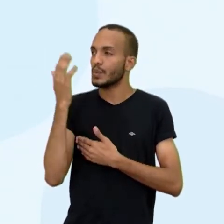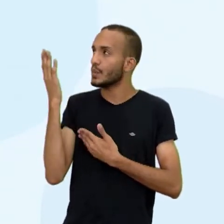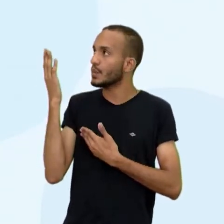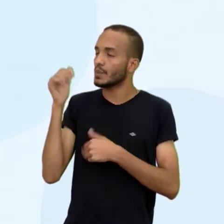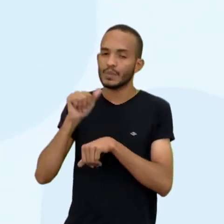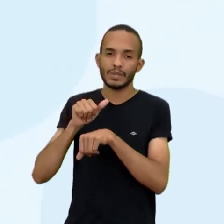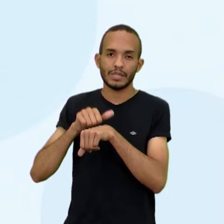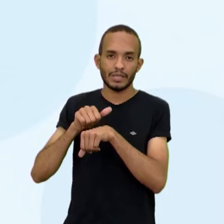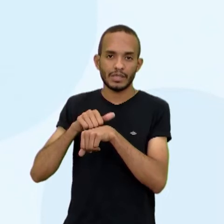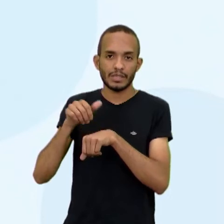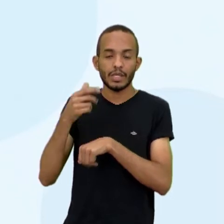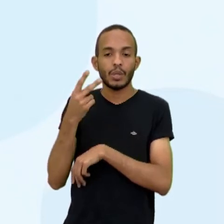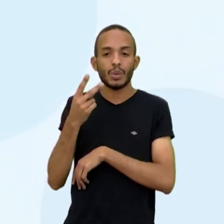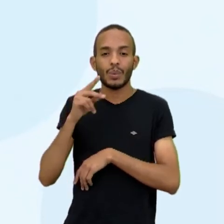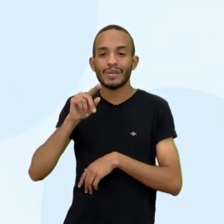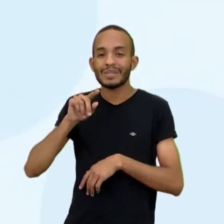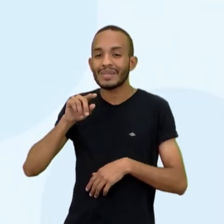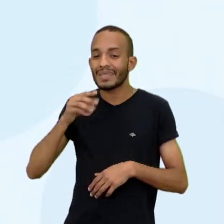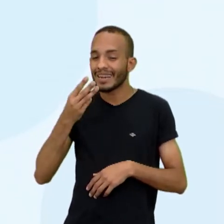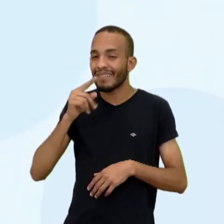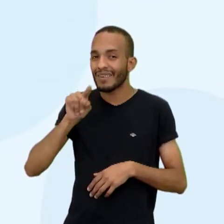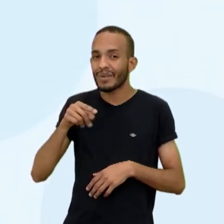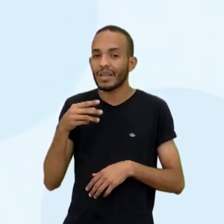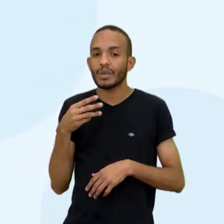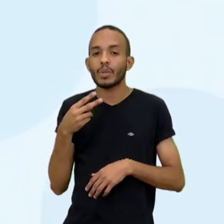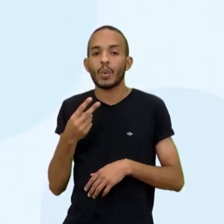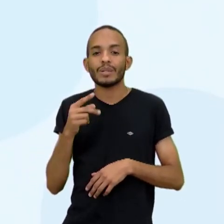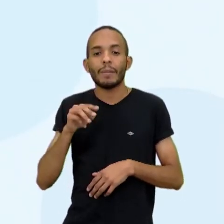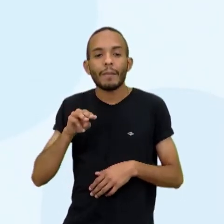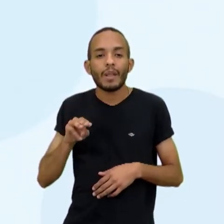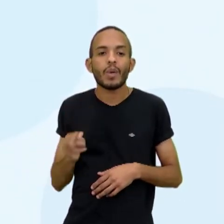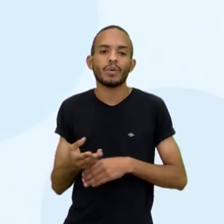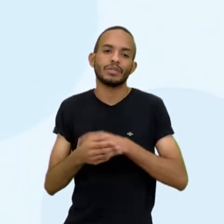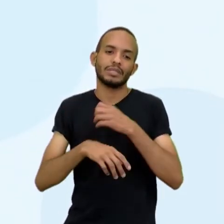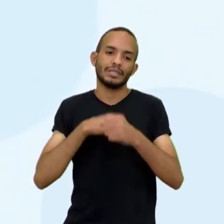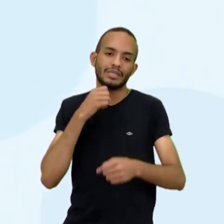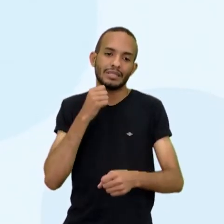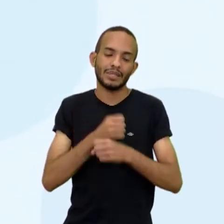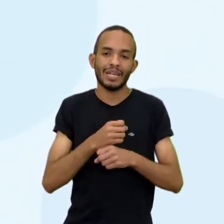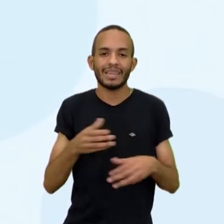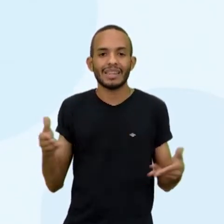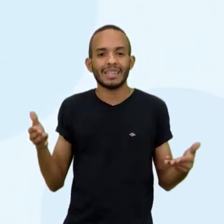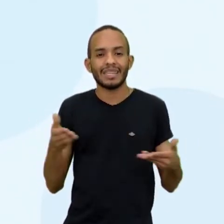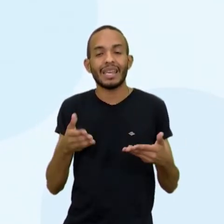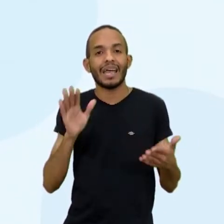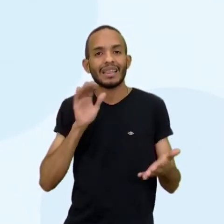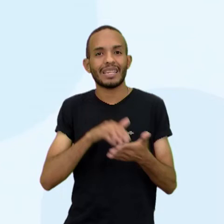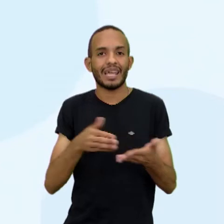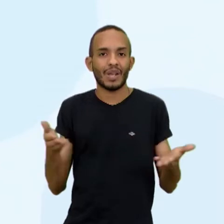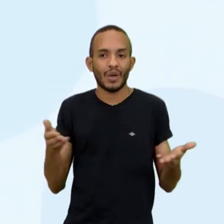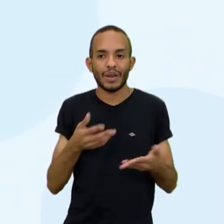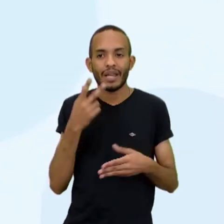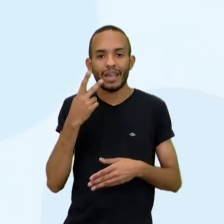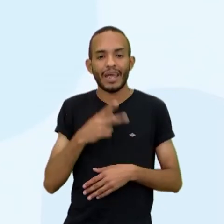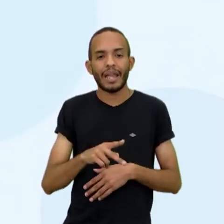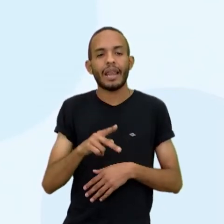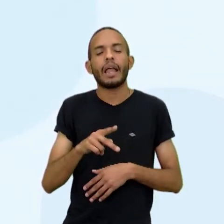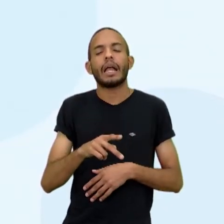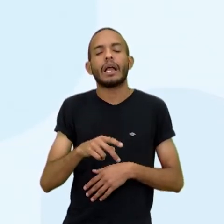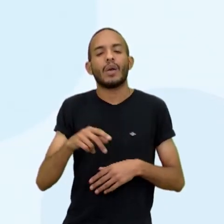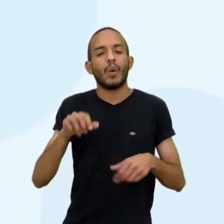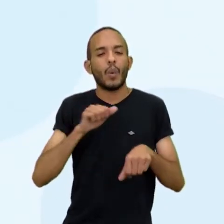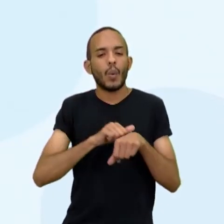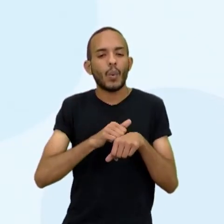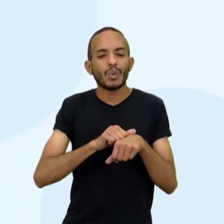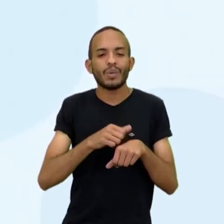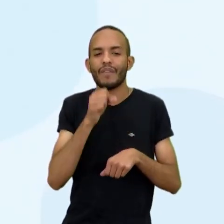tem 3,2 milhões de anos. Até hoje, até esse exato momento, é o fóssil mais antigo de hominídeo